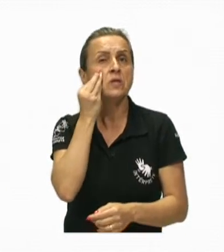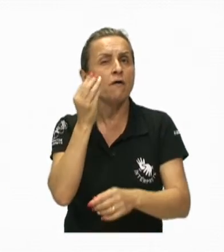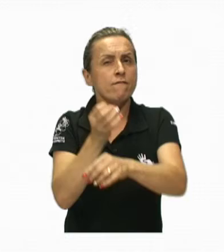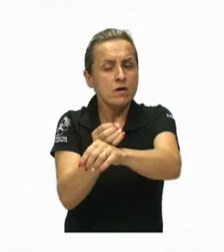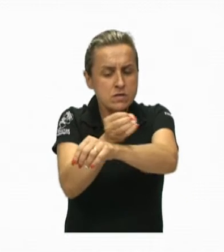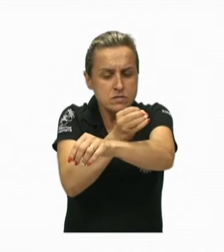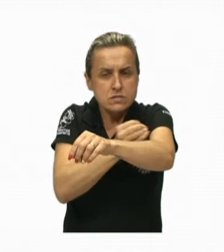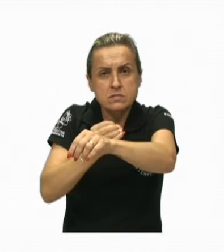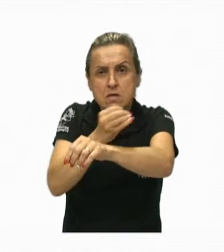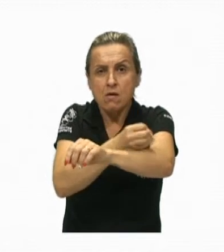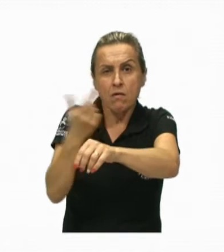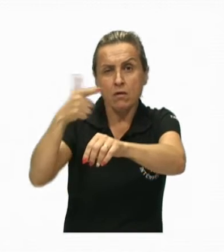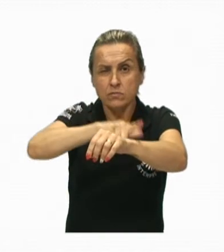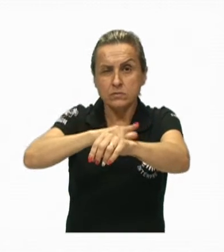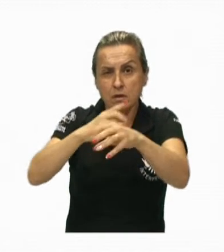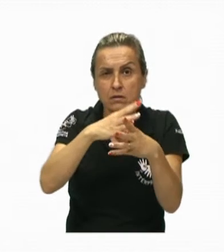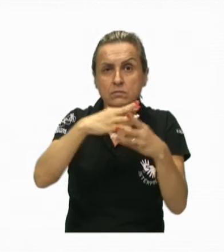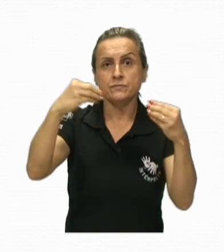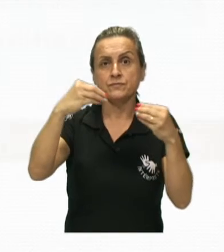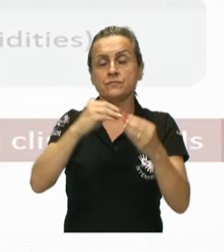ficarem latentes. Próximo.